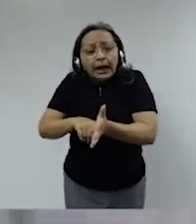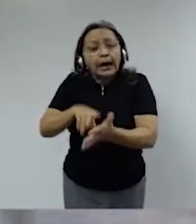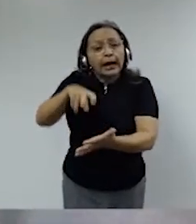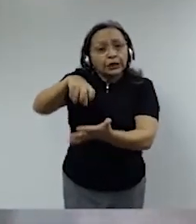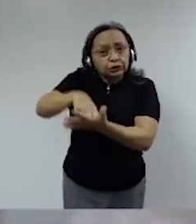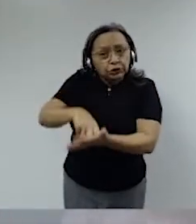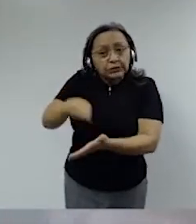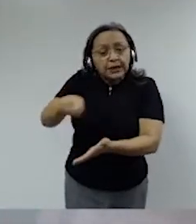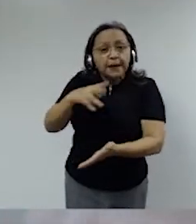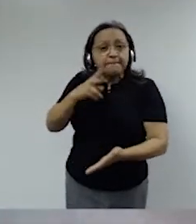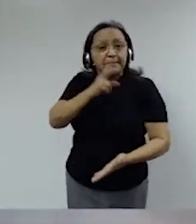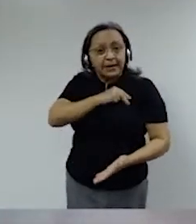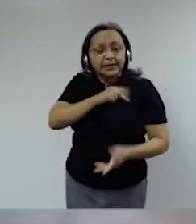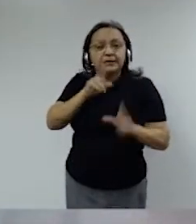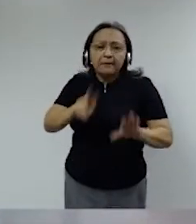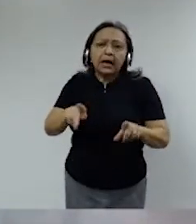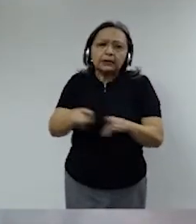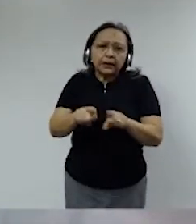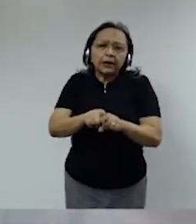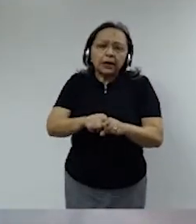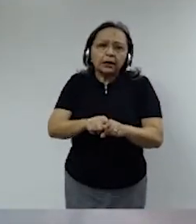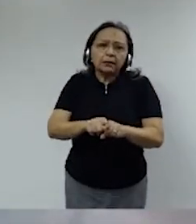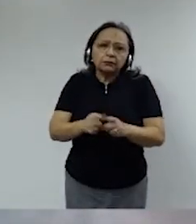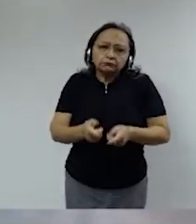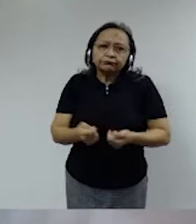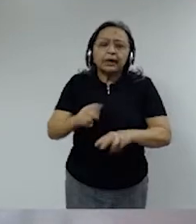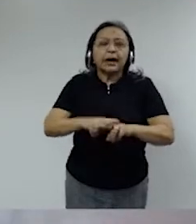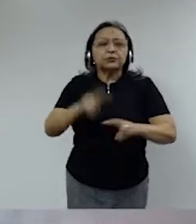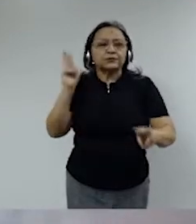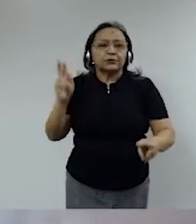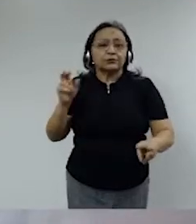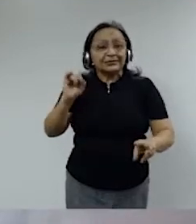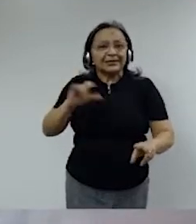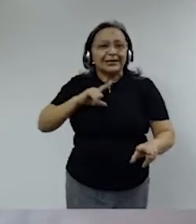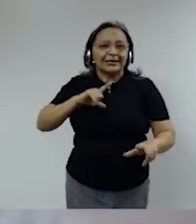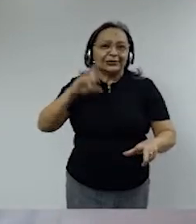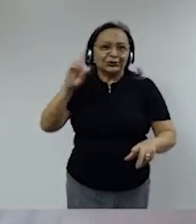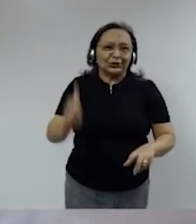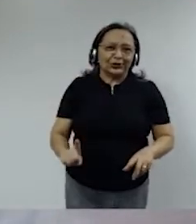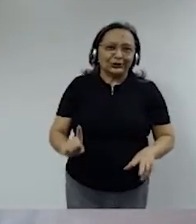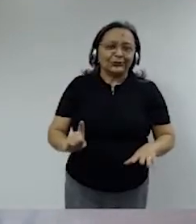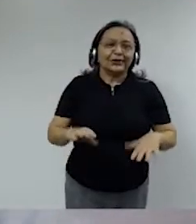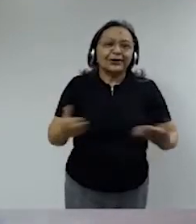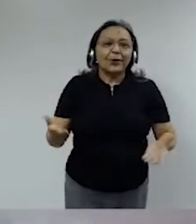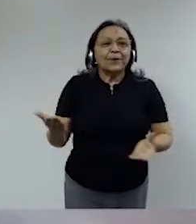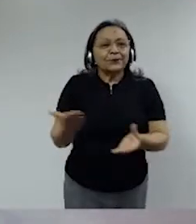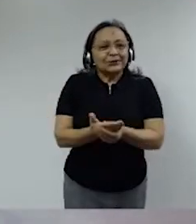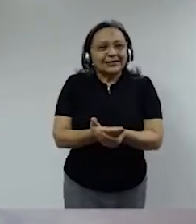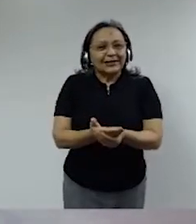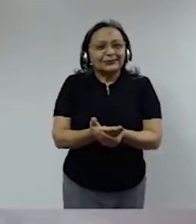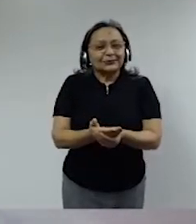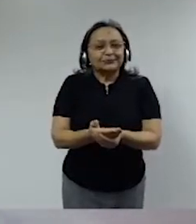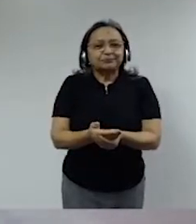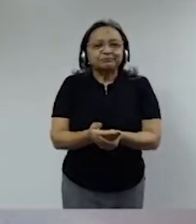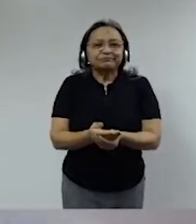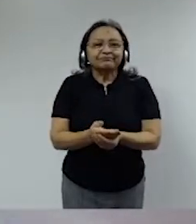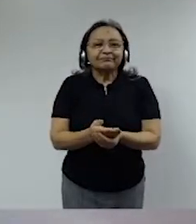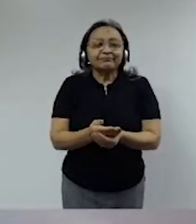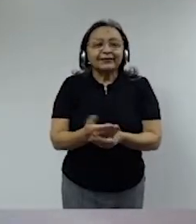que absolva quem precisa ser absolvido, né? Então, o processo penal ele não pode